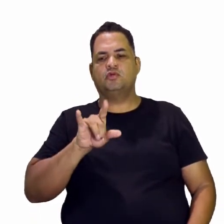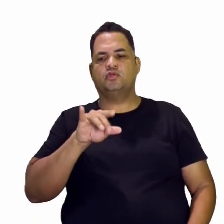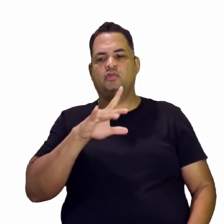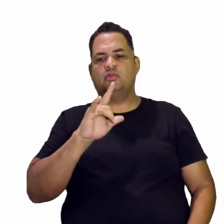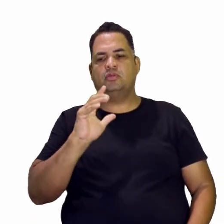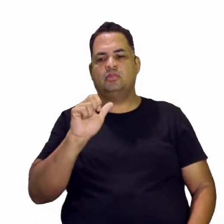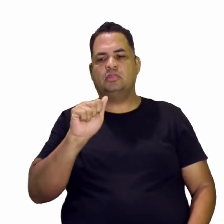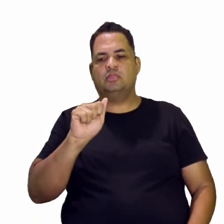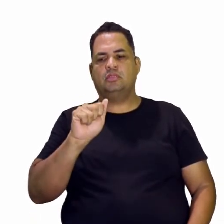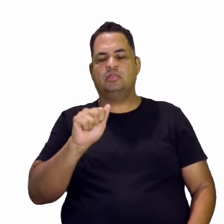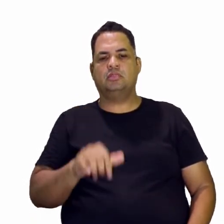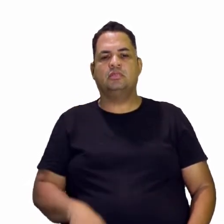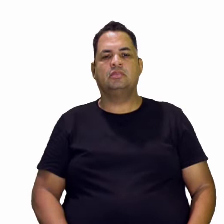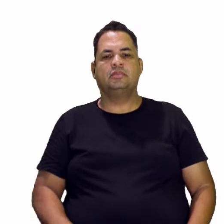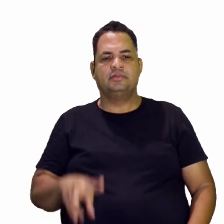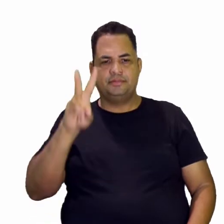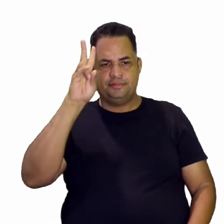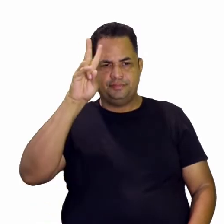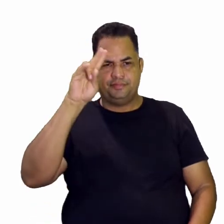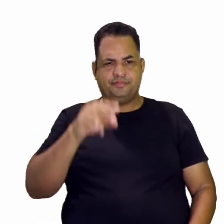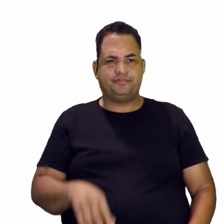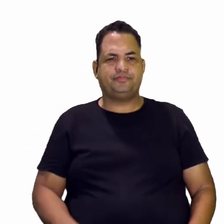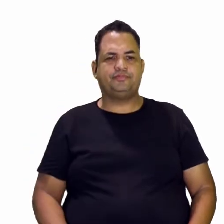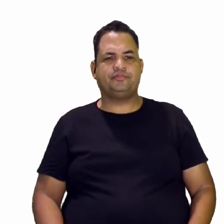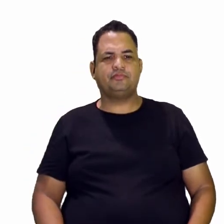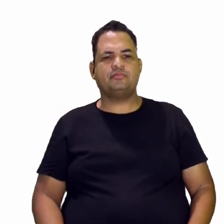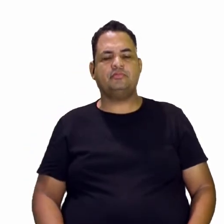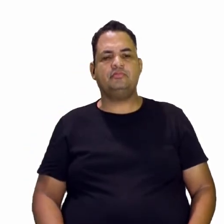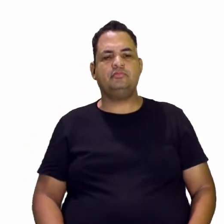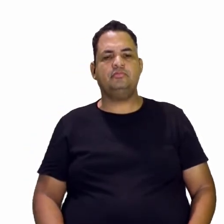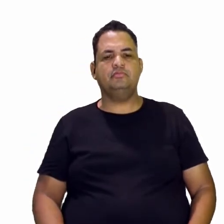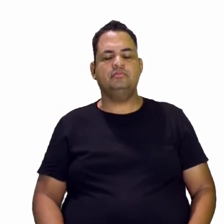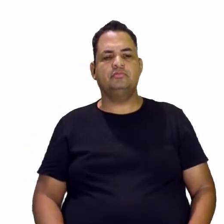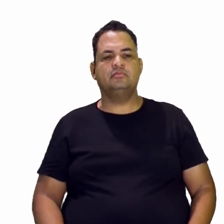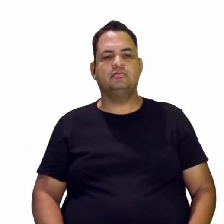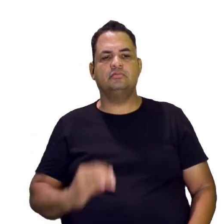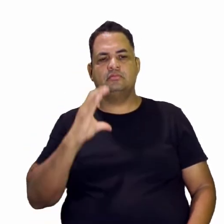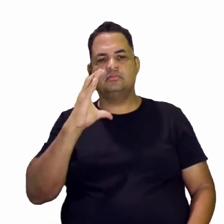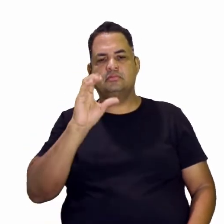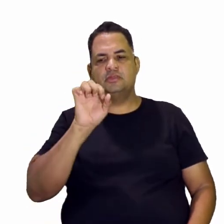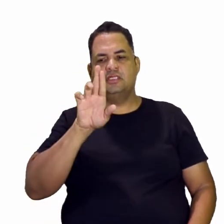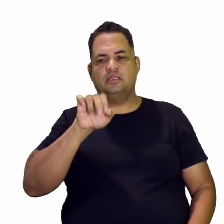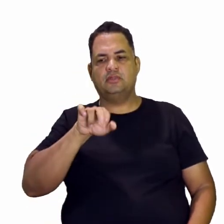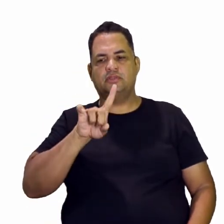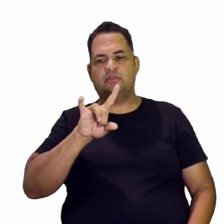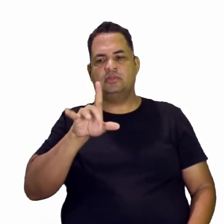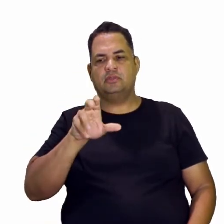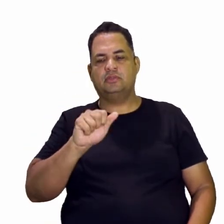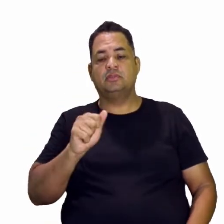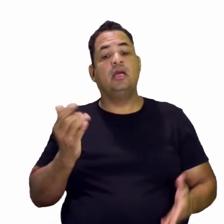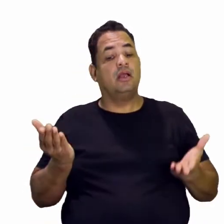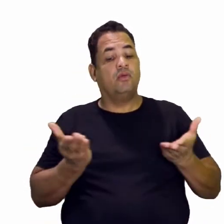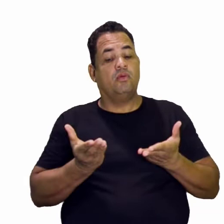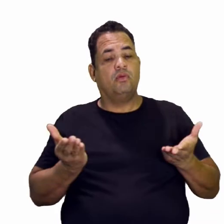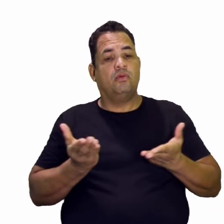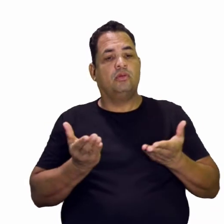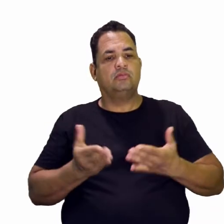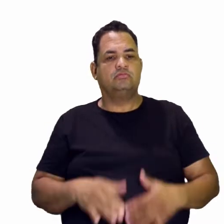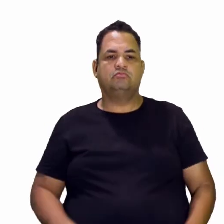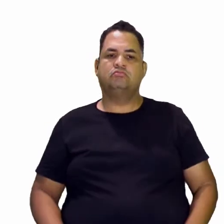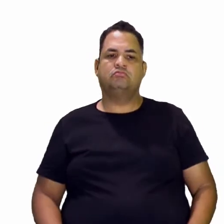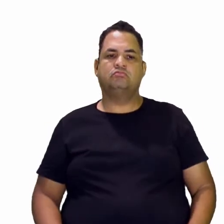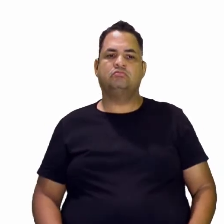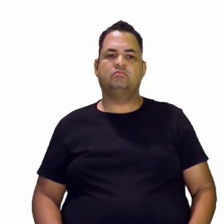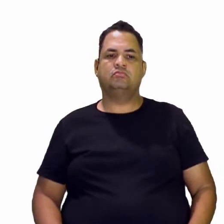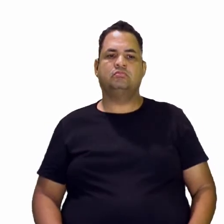cenozoica. Muito bem lembrado. Então, essa era cenozoica é nossa era atual.